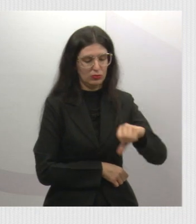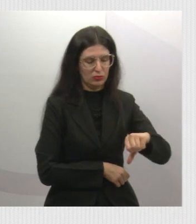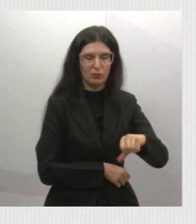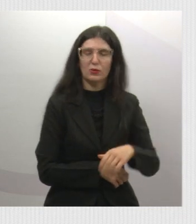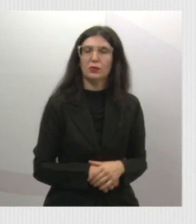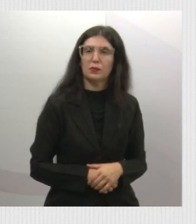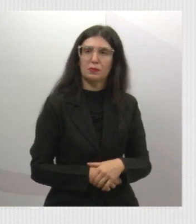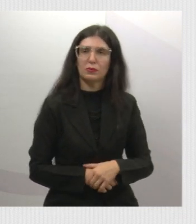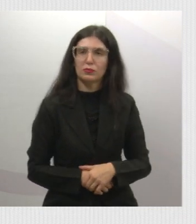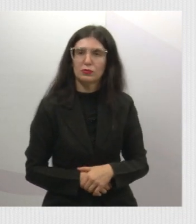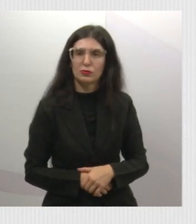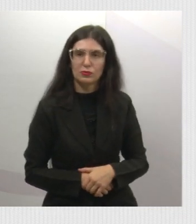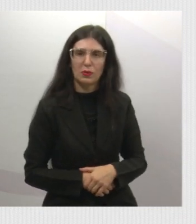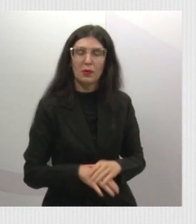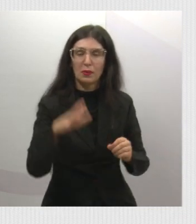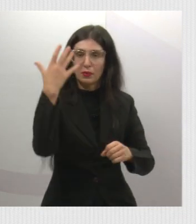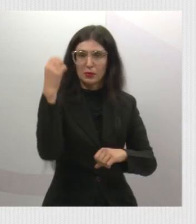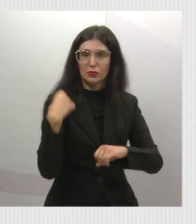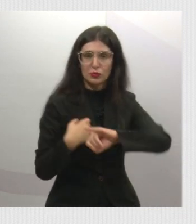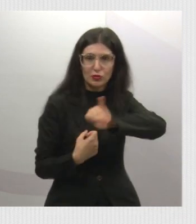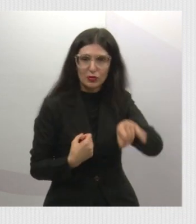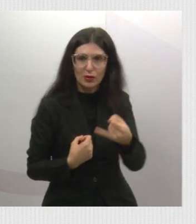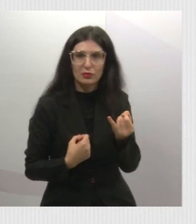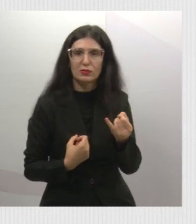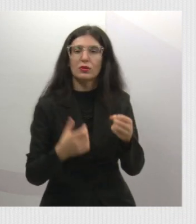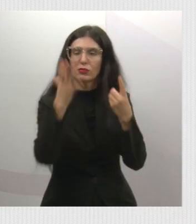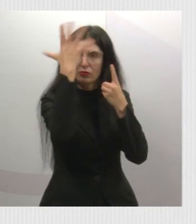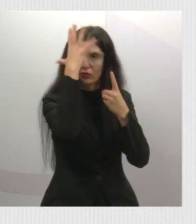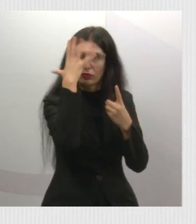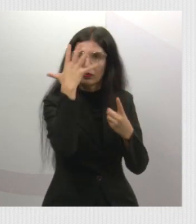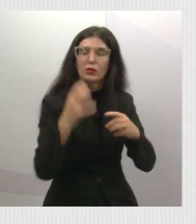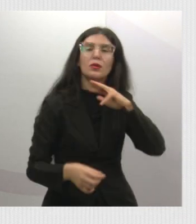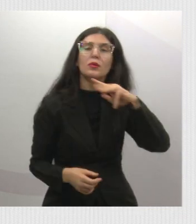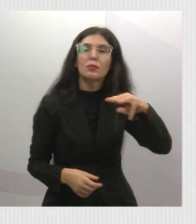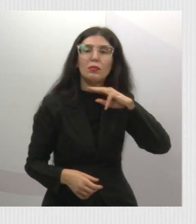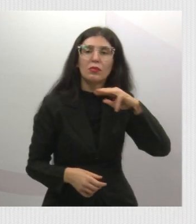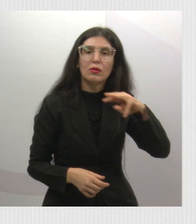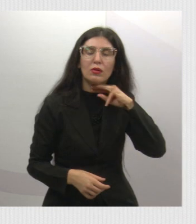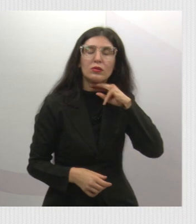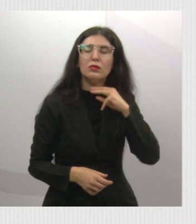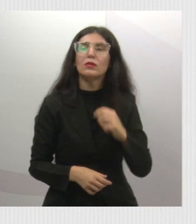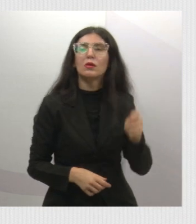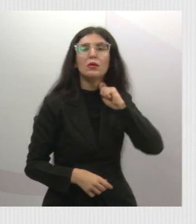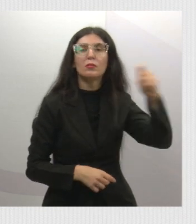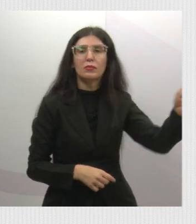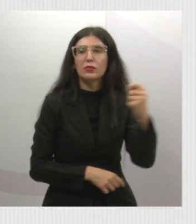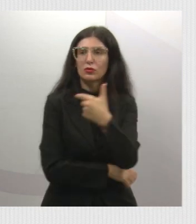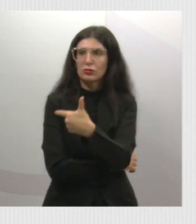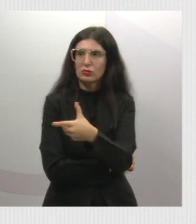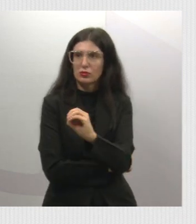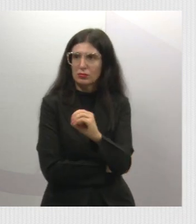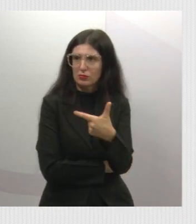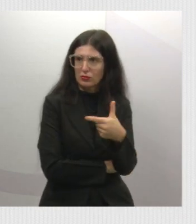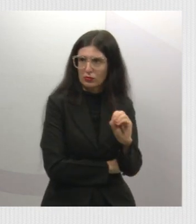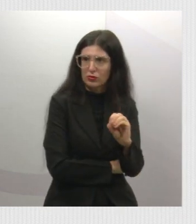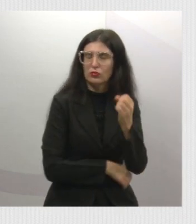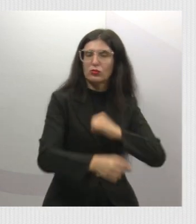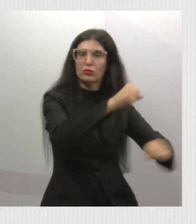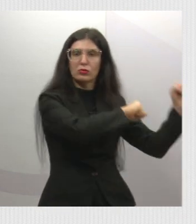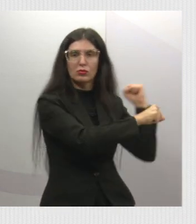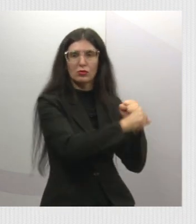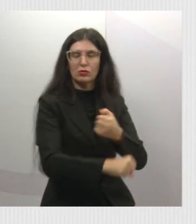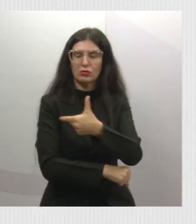primeiro quadrimestre, e temos aqui o primeiro quadrimestre de 2020, onde no ano de 2019